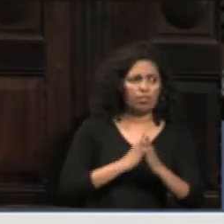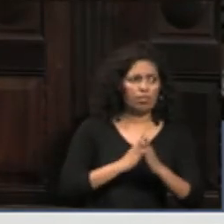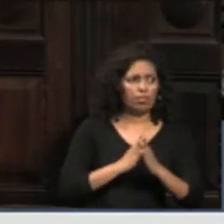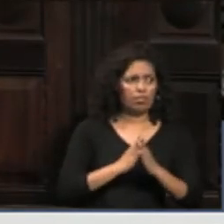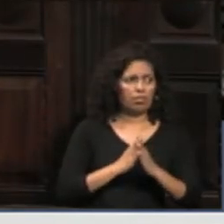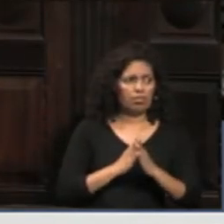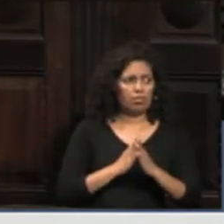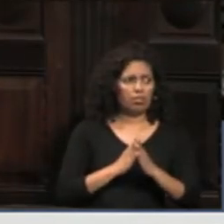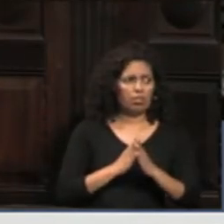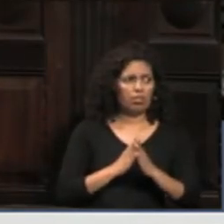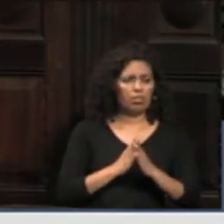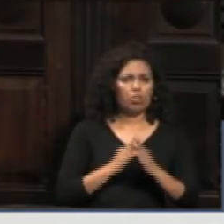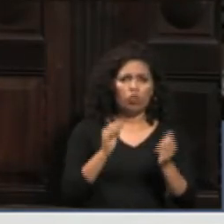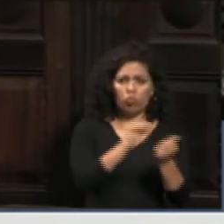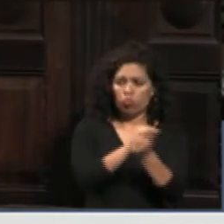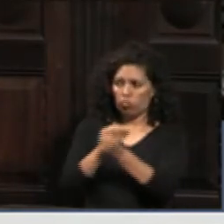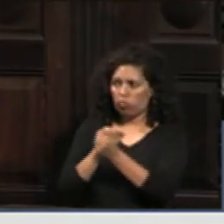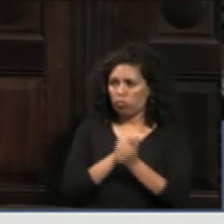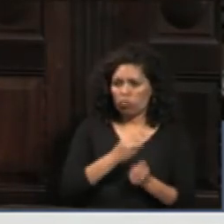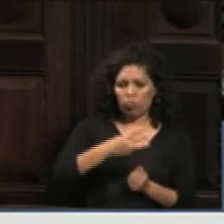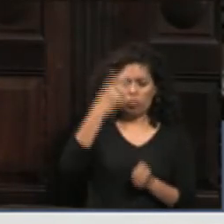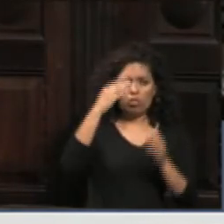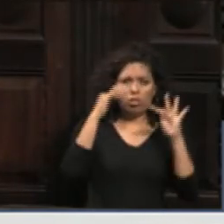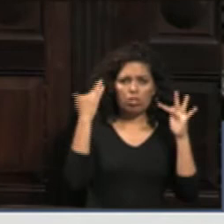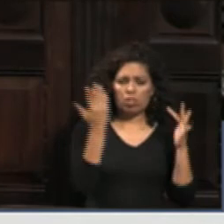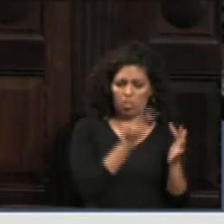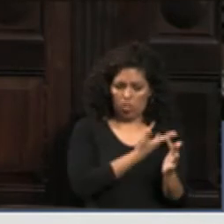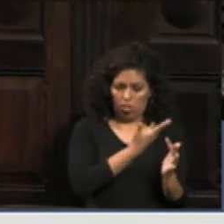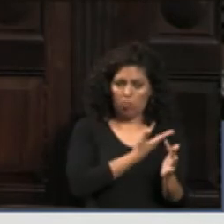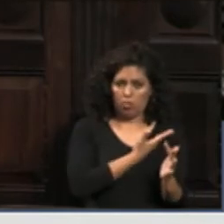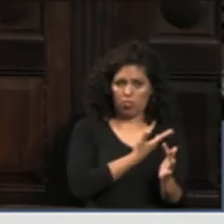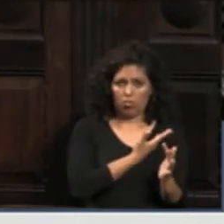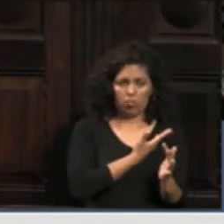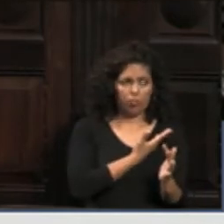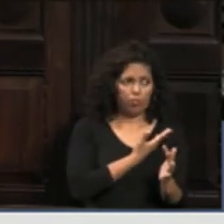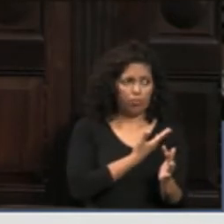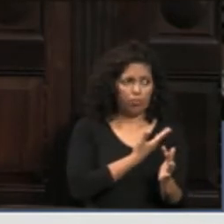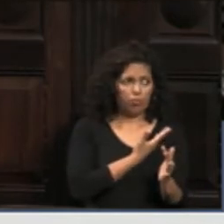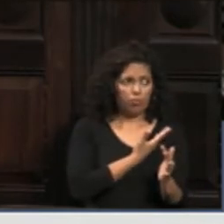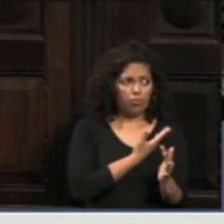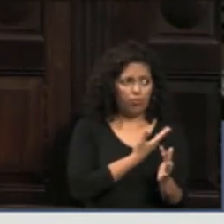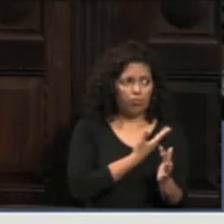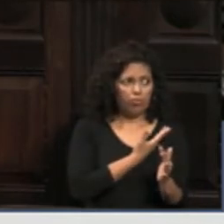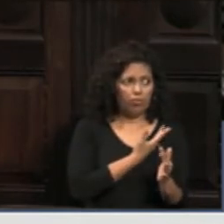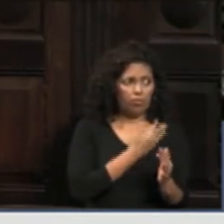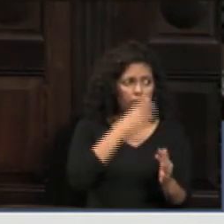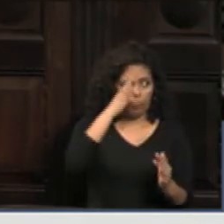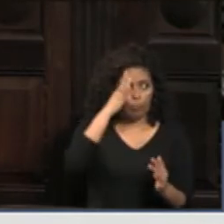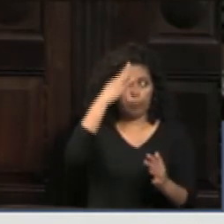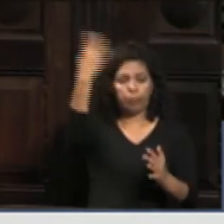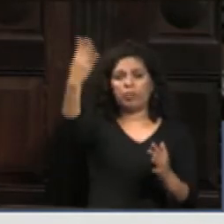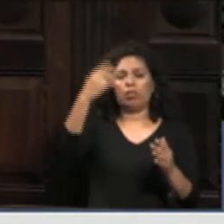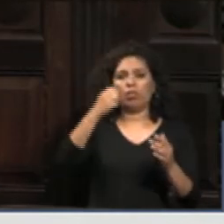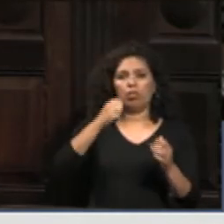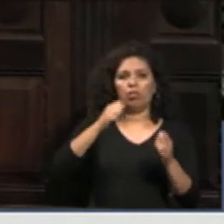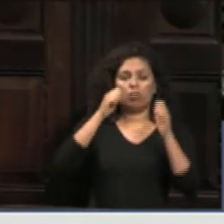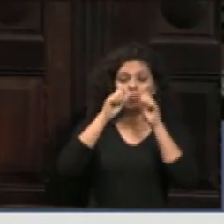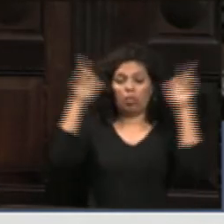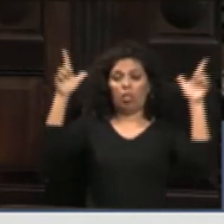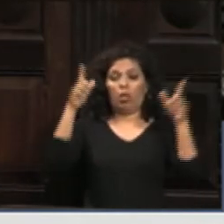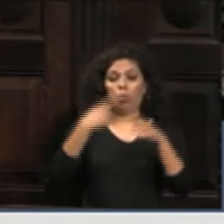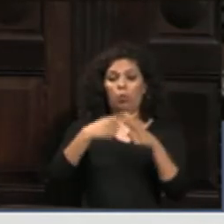mais 3 colegas que dividíamos o apartamento, e acordarmos exatamente com batida da